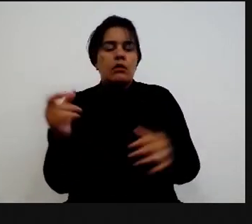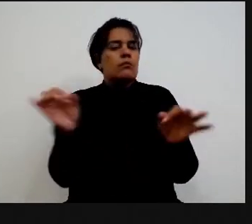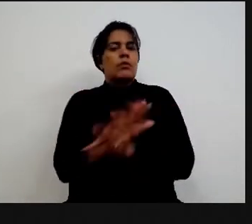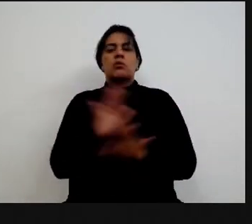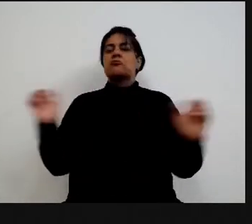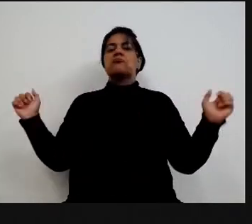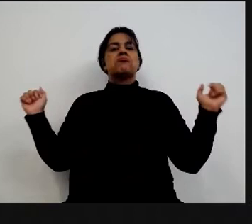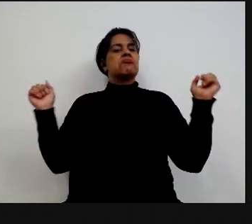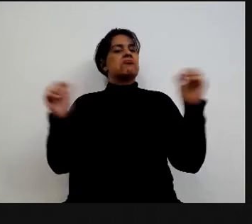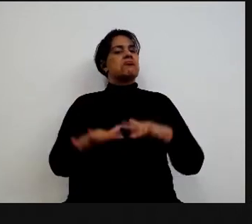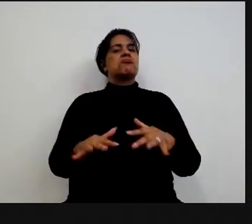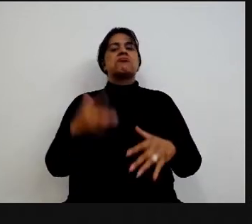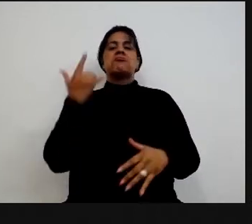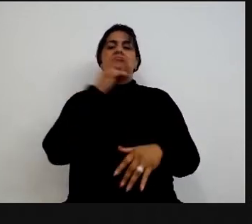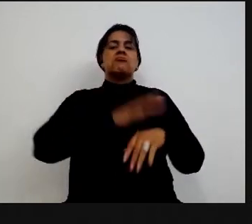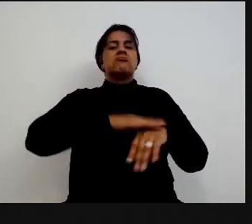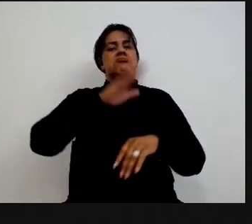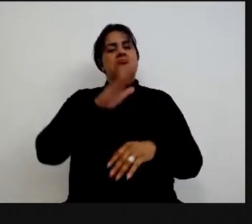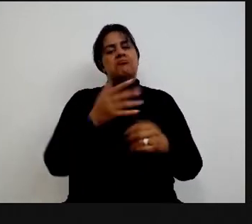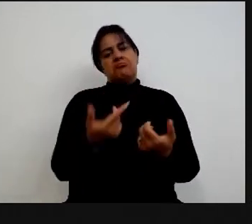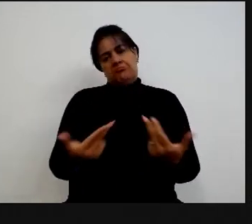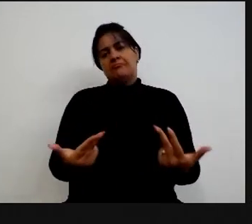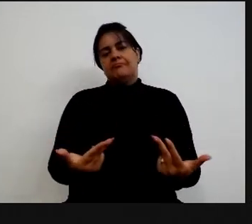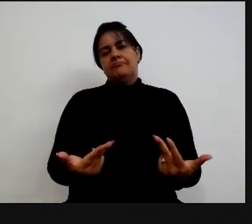nova geração muito mais